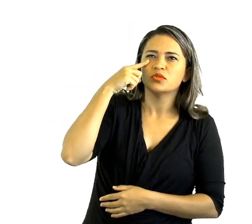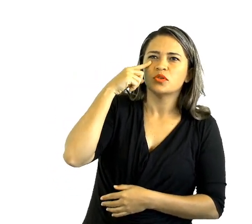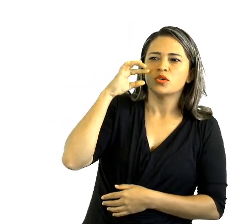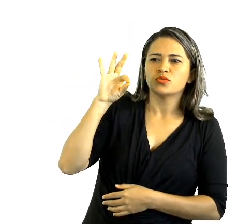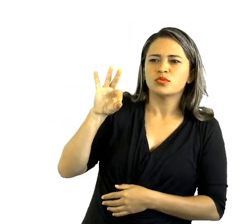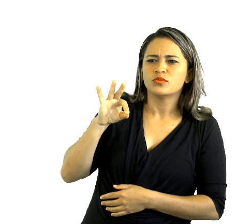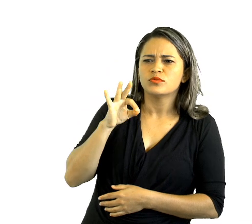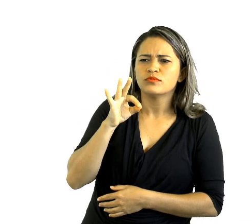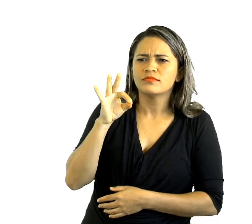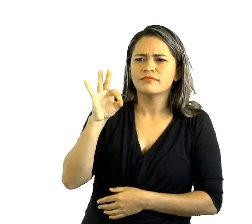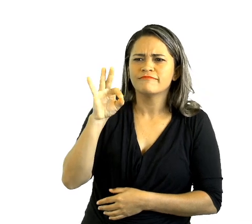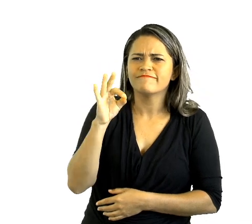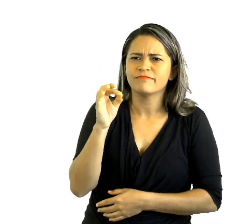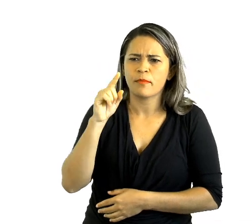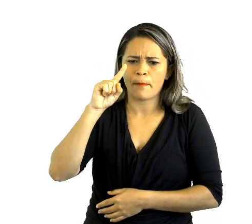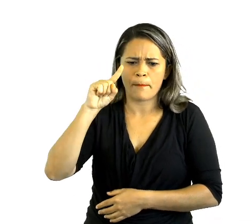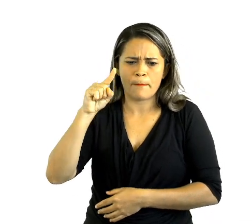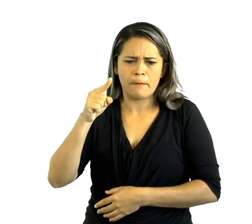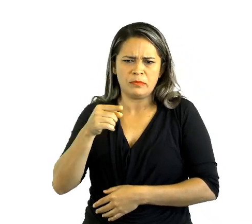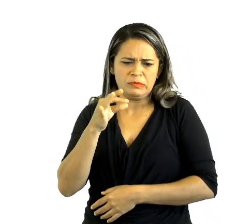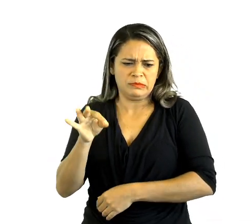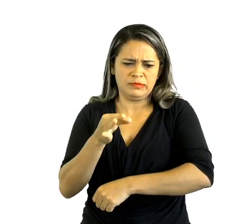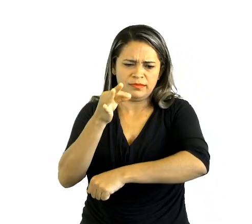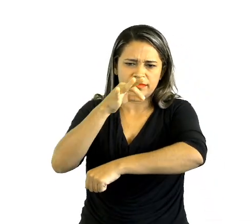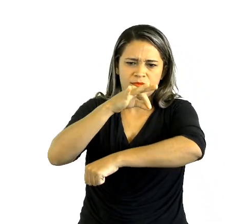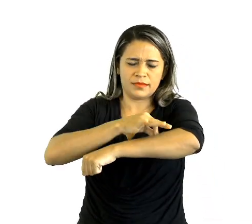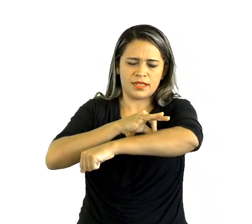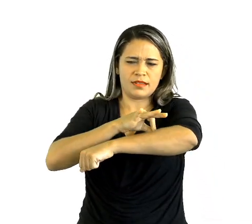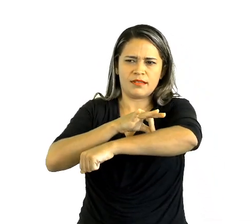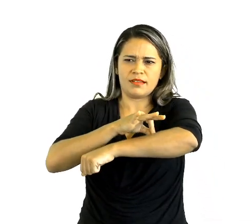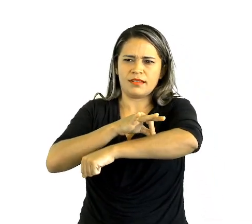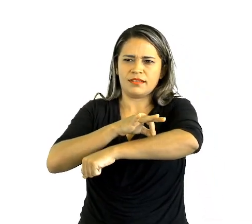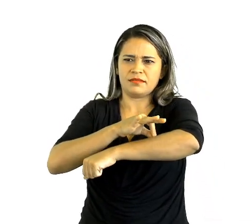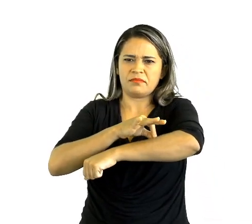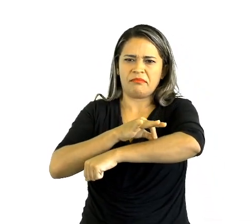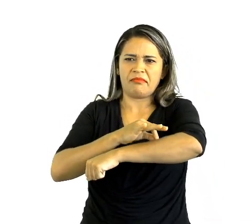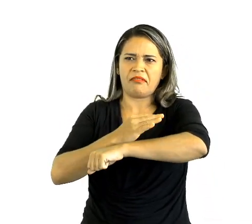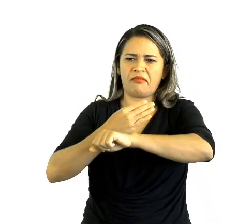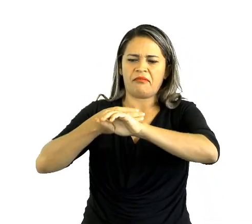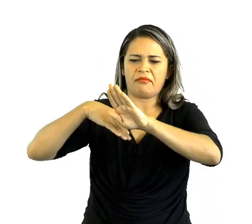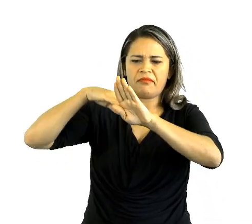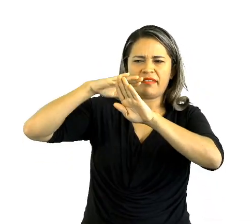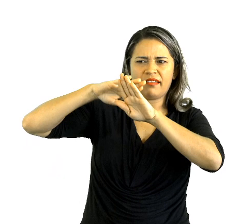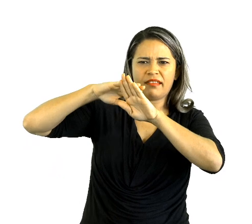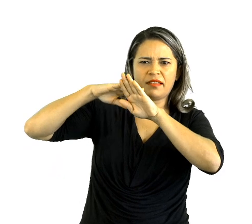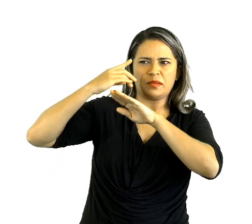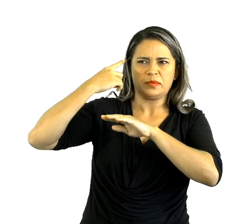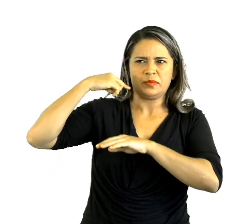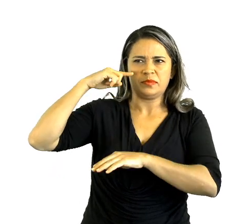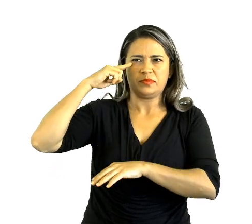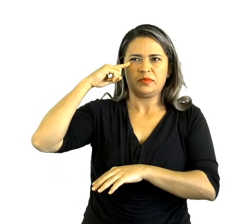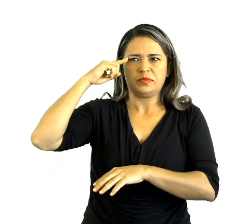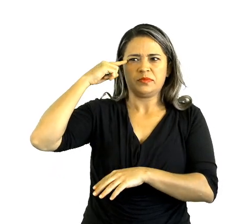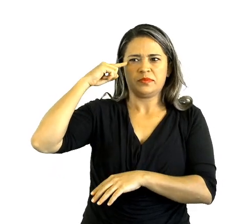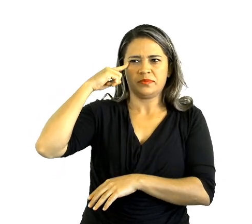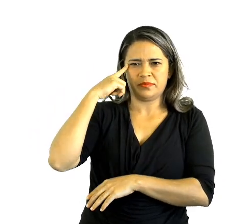zumbiam 1000 abelhas e me fitavas de trás da cerca dos